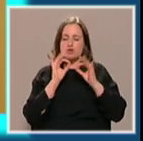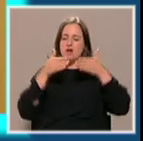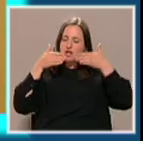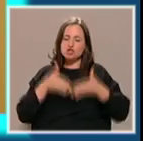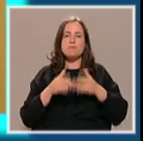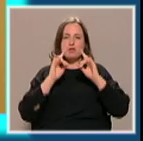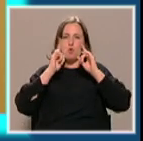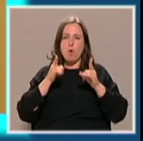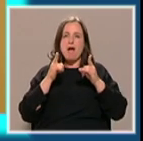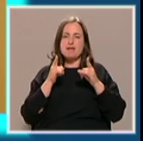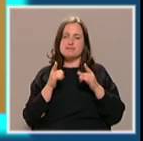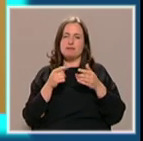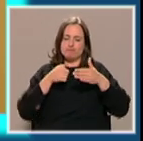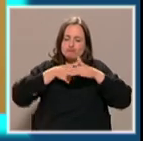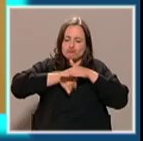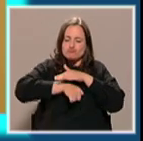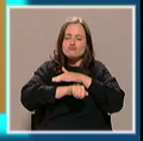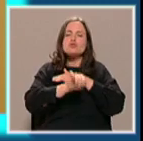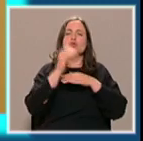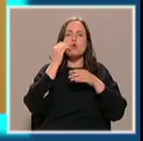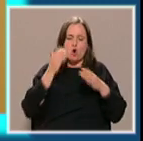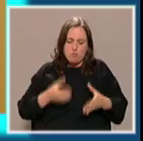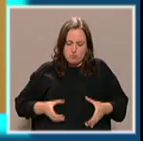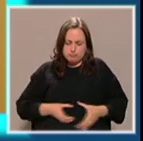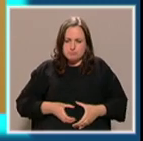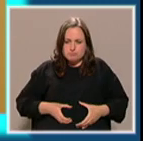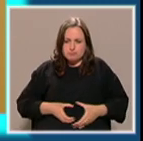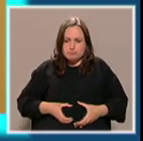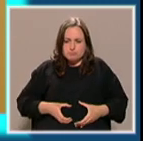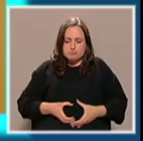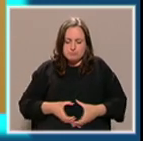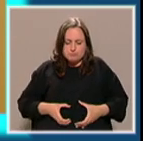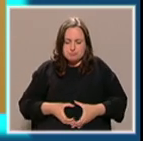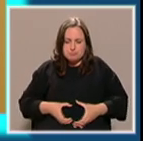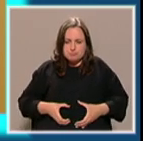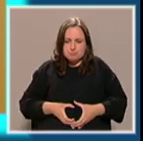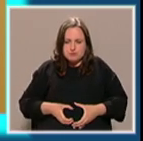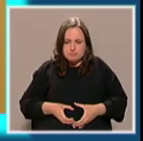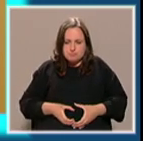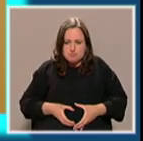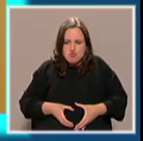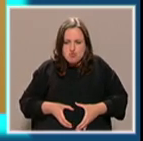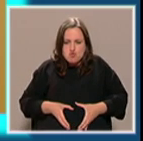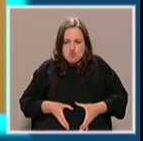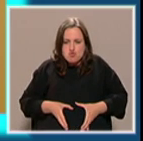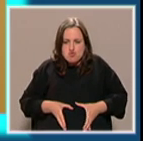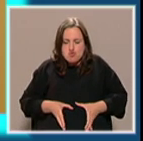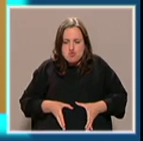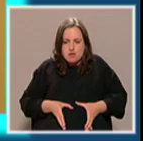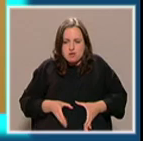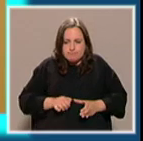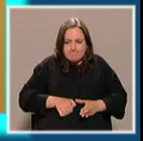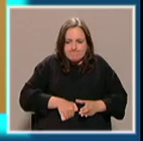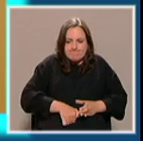Inicia-se o trabalho de parto, com o início das primeiras contrações uterinas e dilatação do colo do útero. A